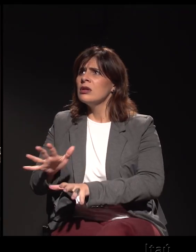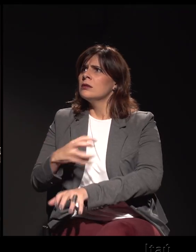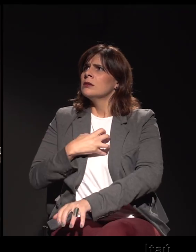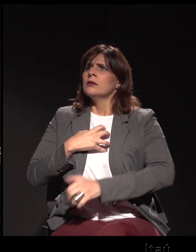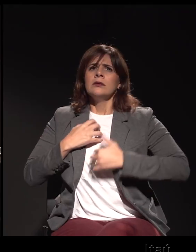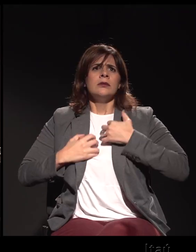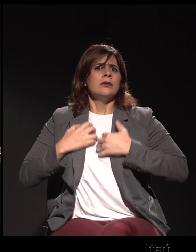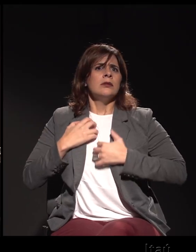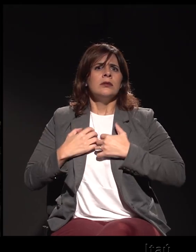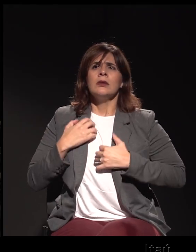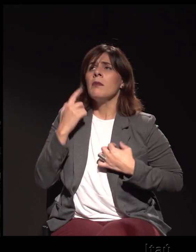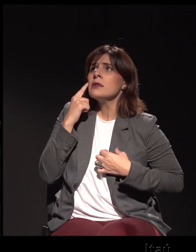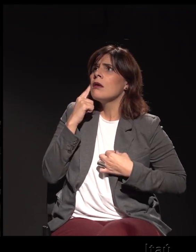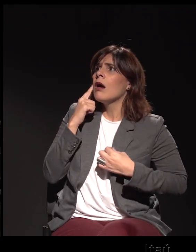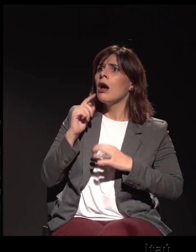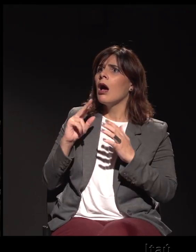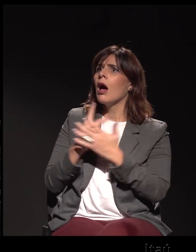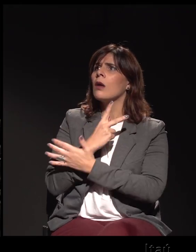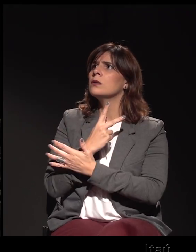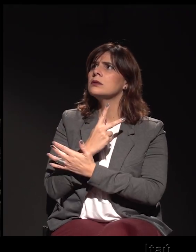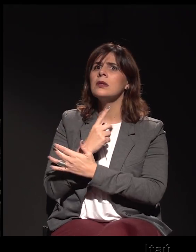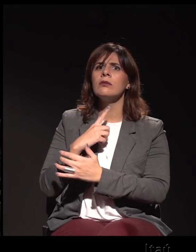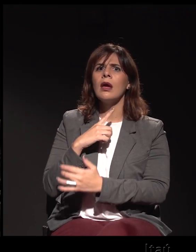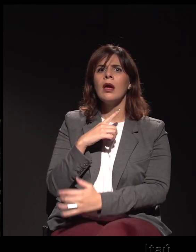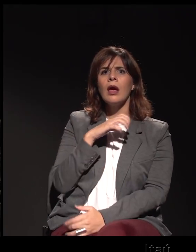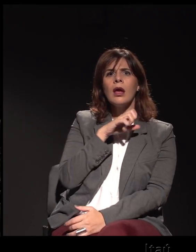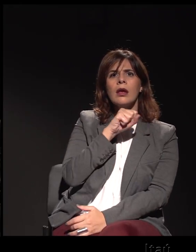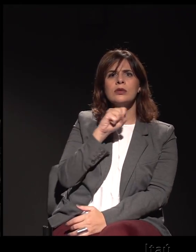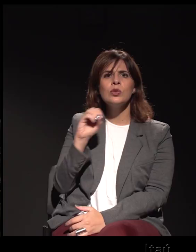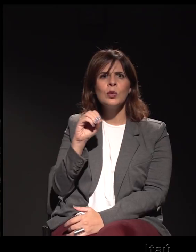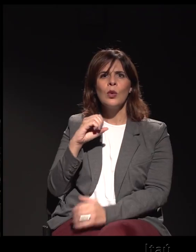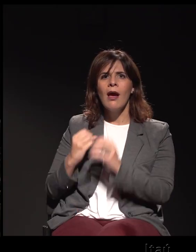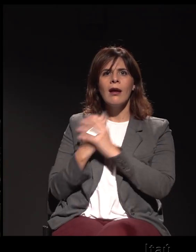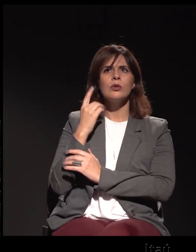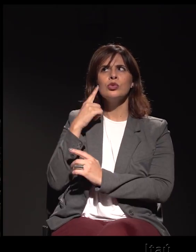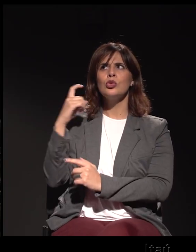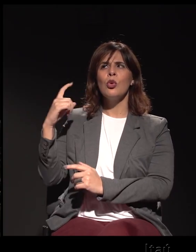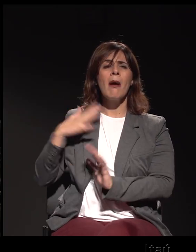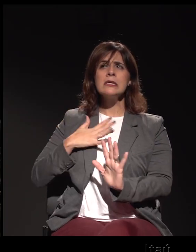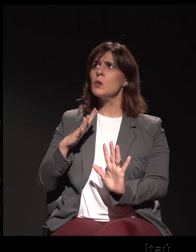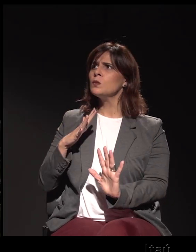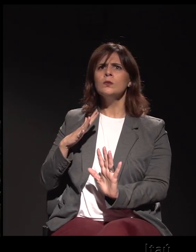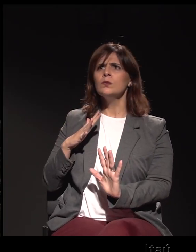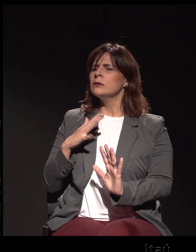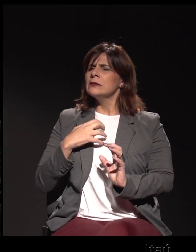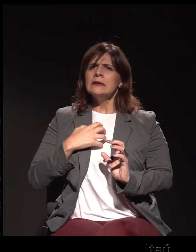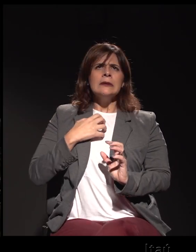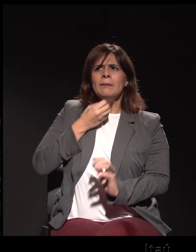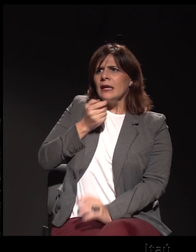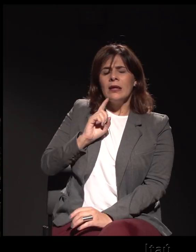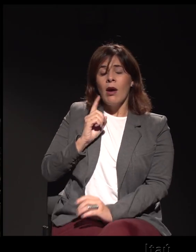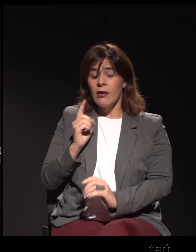eu falei, aconteceu uma entidade sonora aqui, mal digerida. Aí eu volto, fiz o caminho de